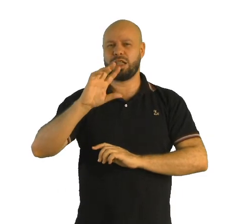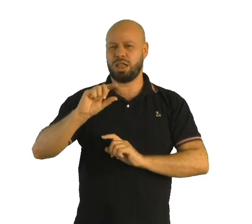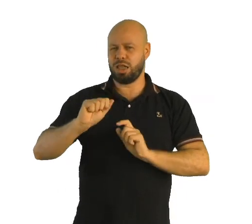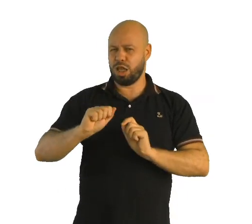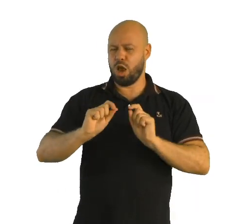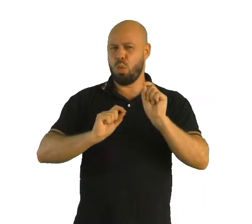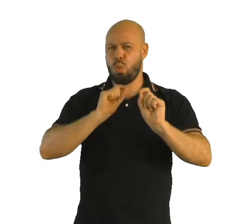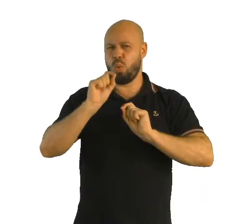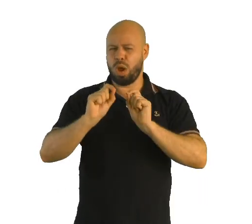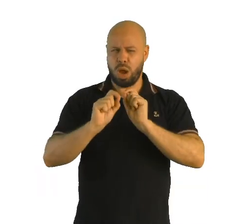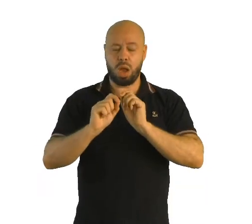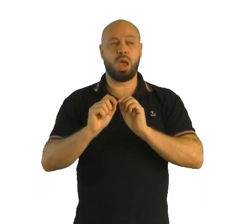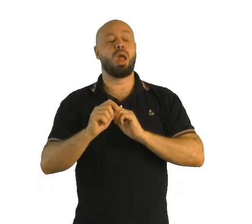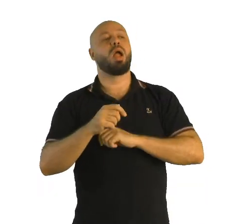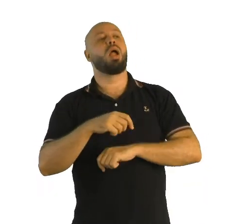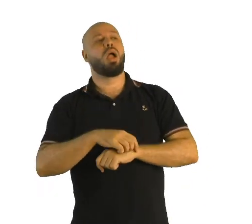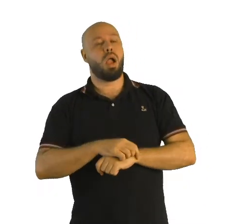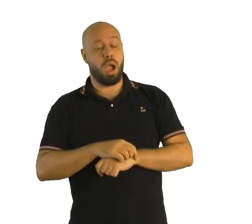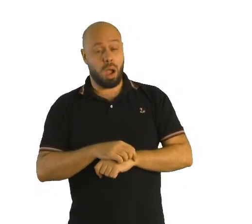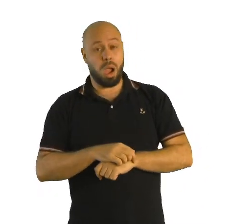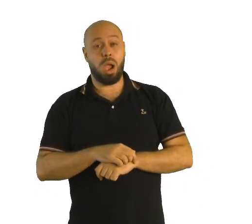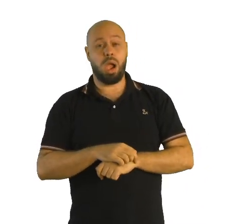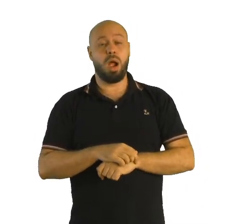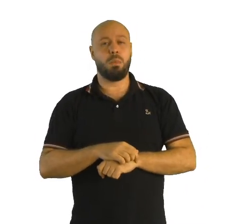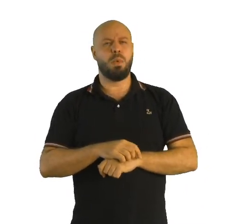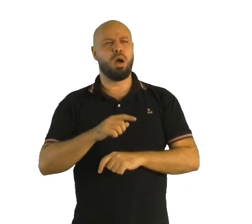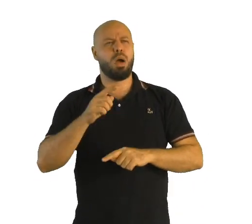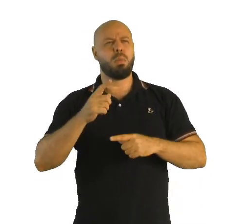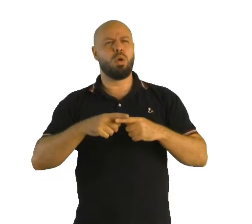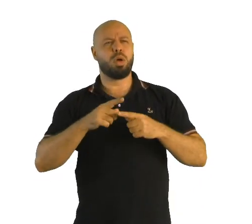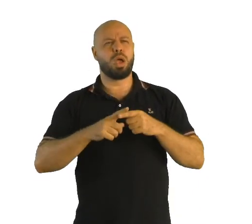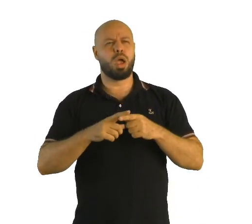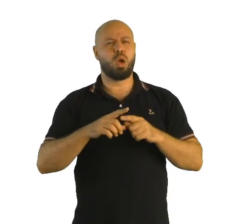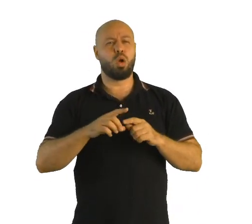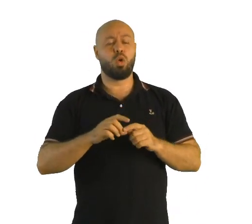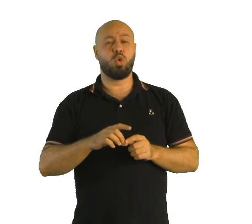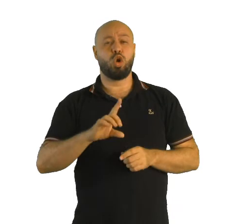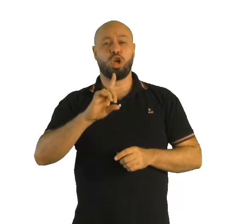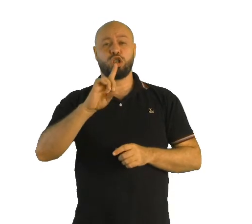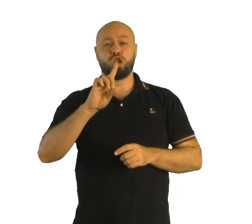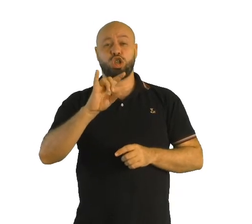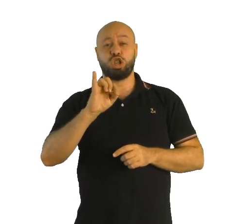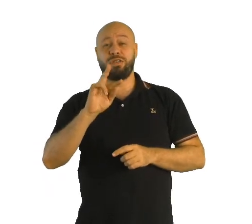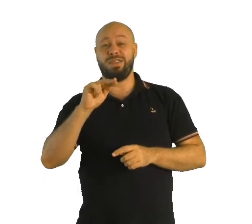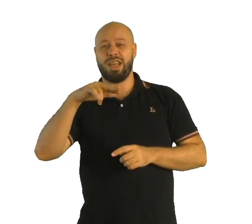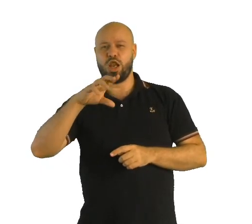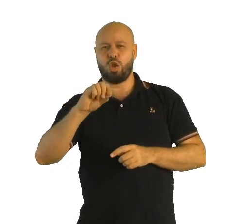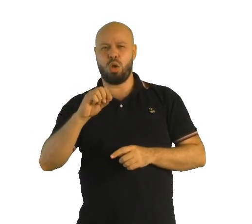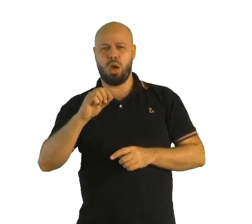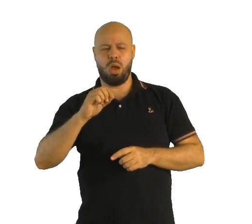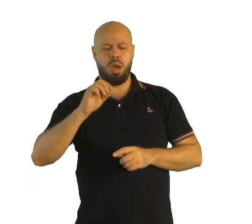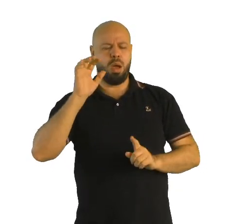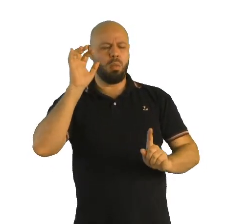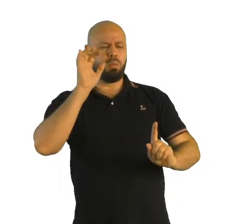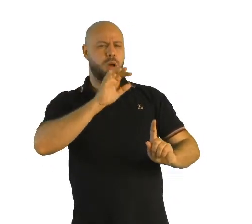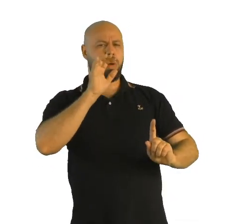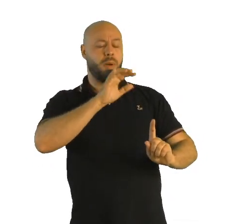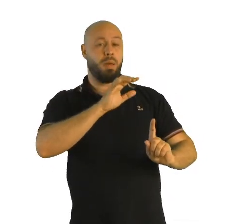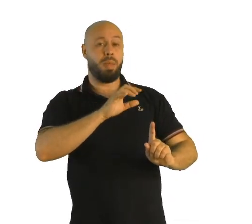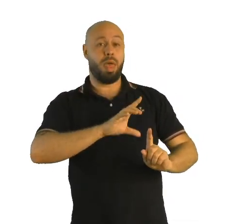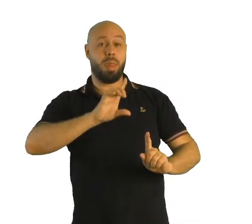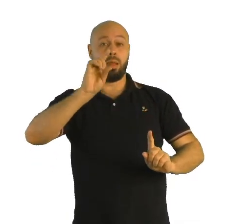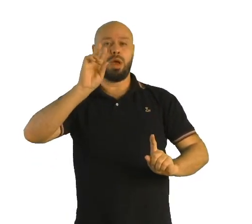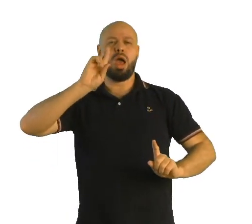as convergências das sociedades eram voltadas para a questão do divino, ou seja, no teocentrismo, Deus é a resposta